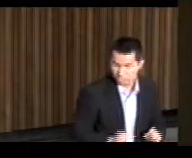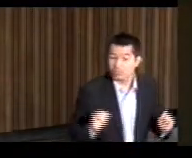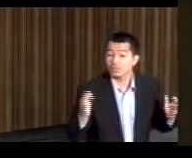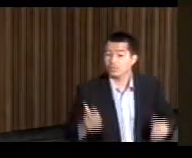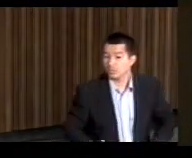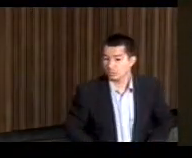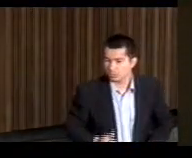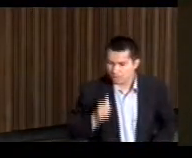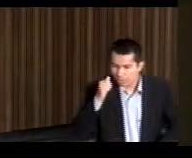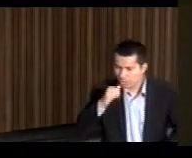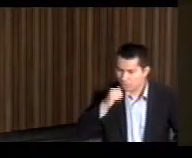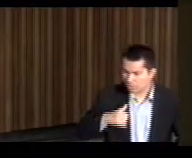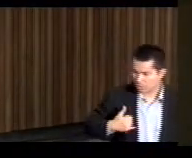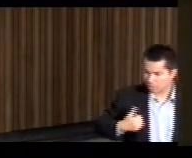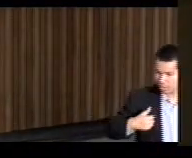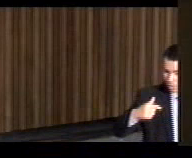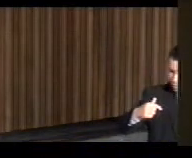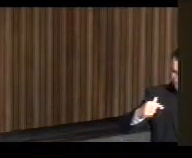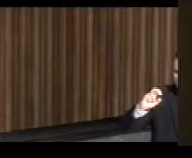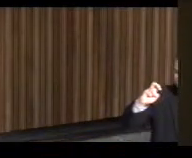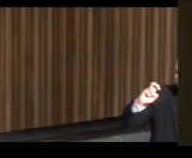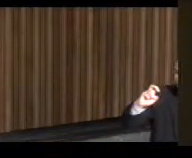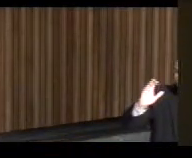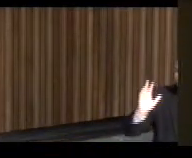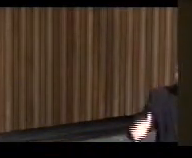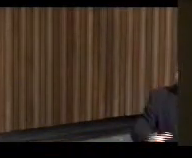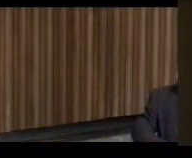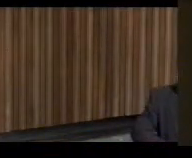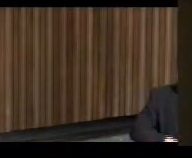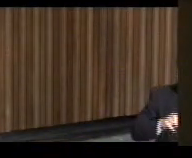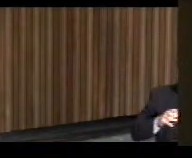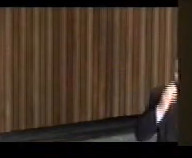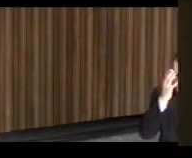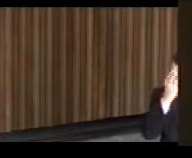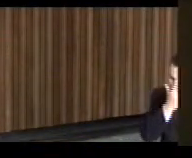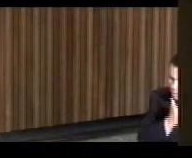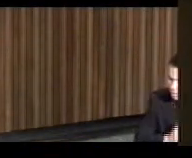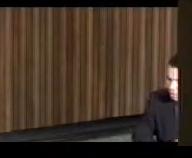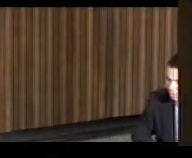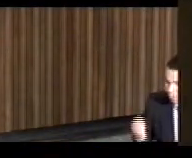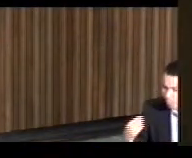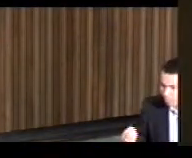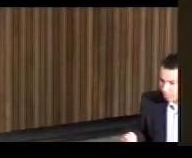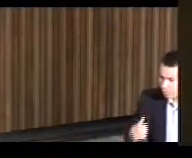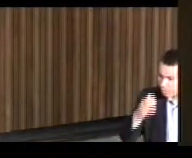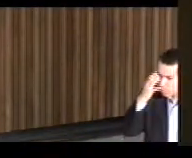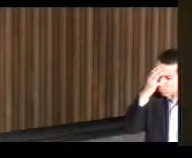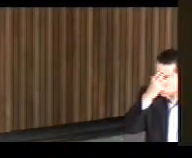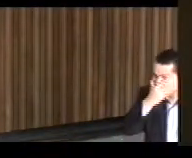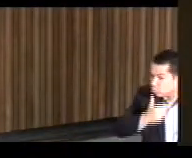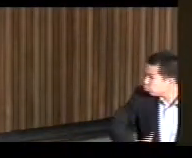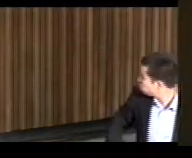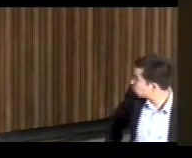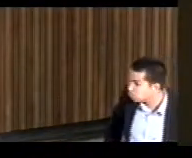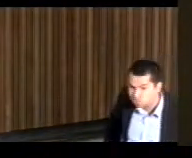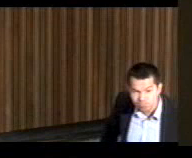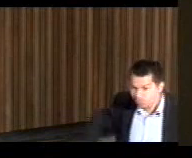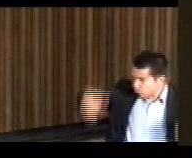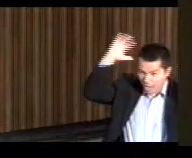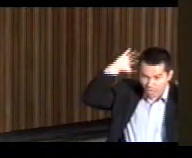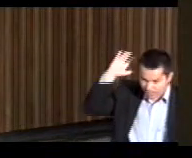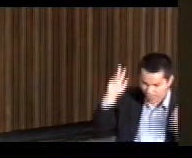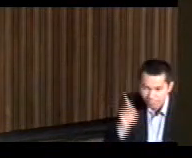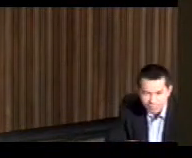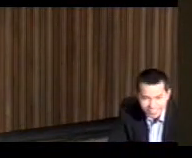isso, a mulher já tinha 75 anos. Vai ser bonita assim em outro lugar. É verdade ou não